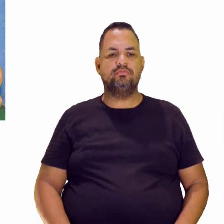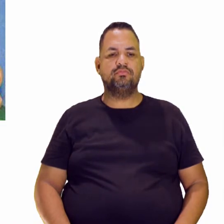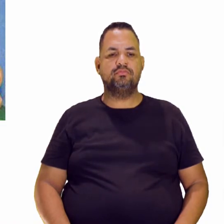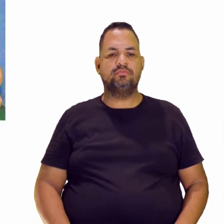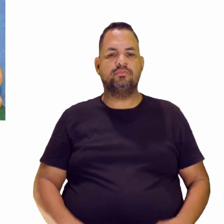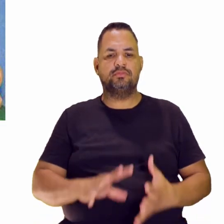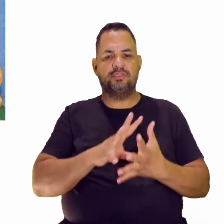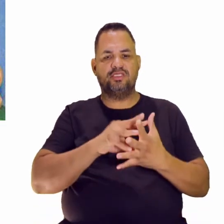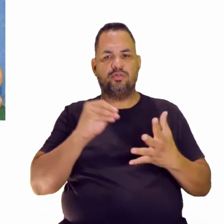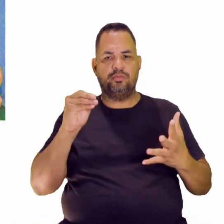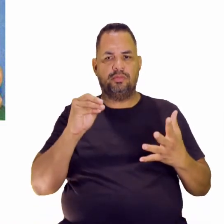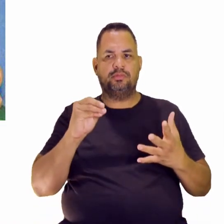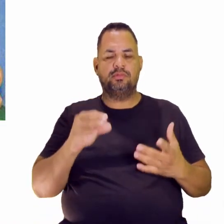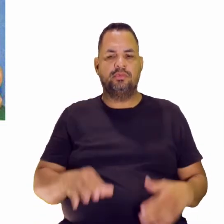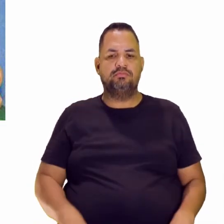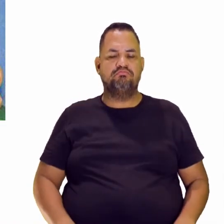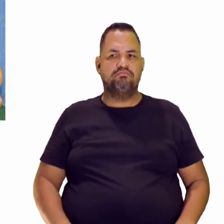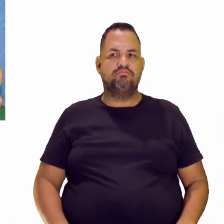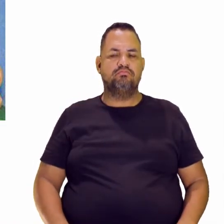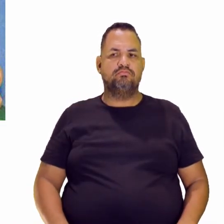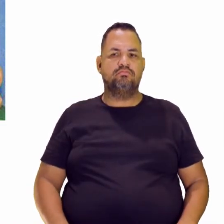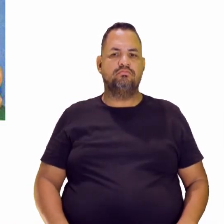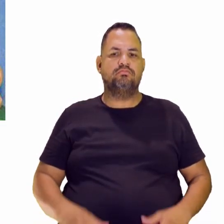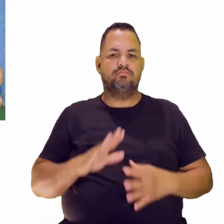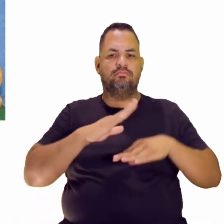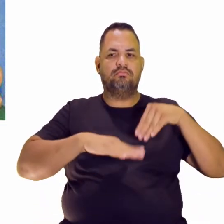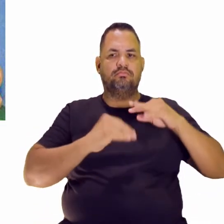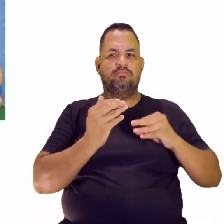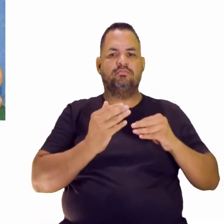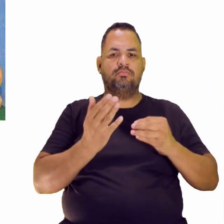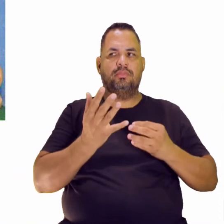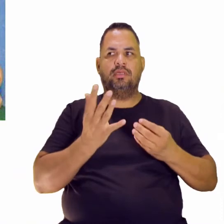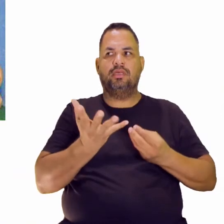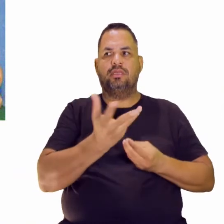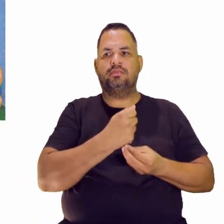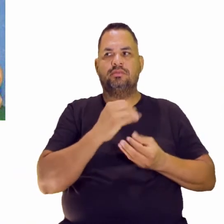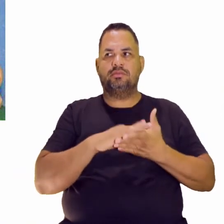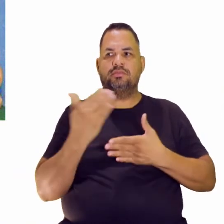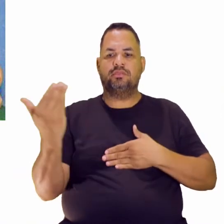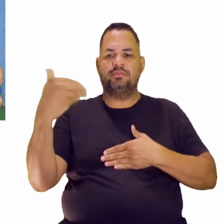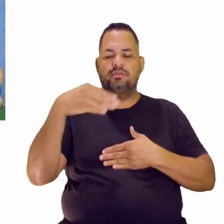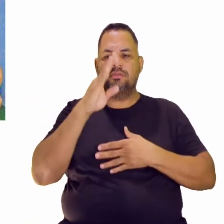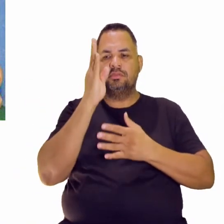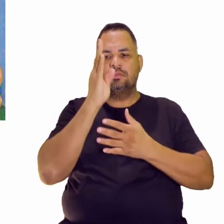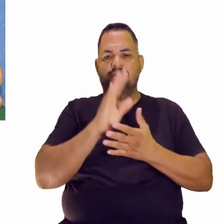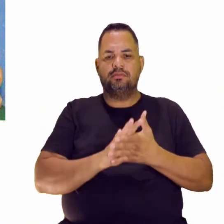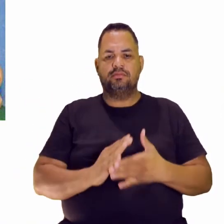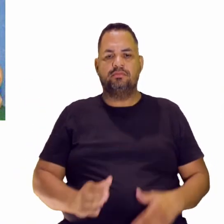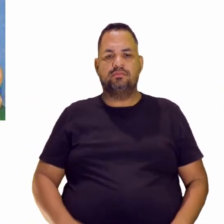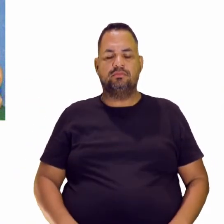de copiar, né, as artes que vinham de fora,